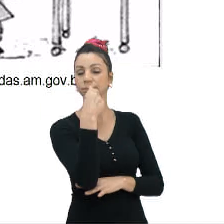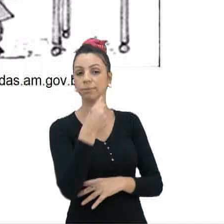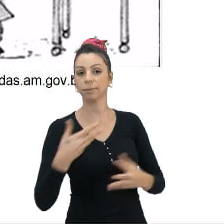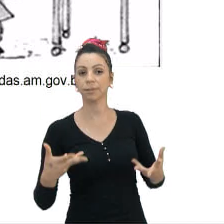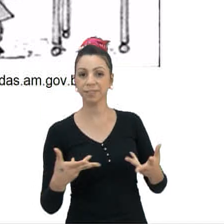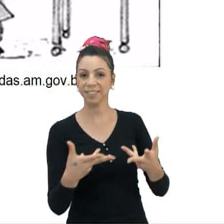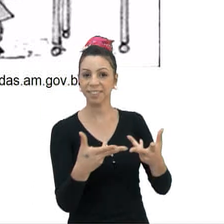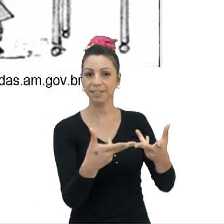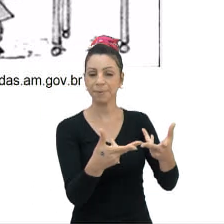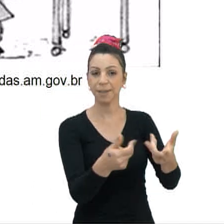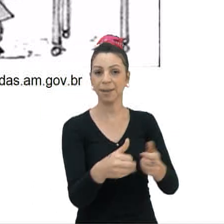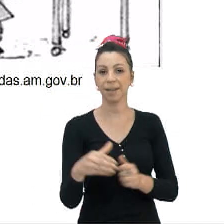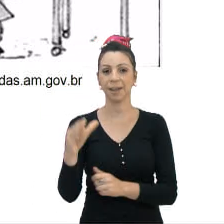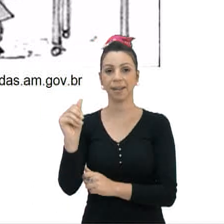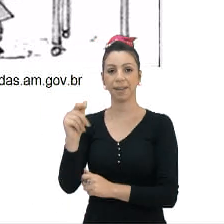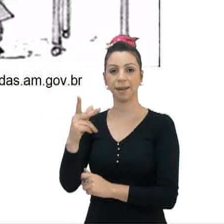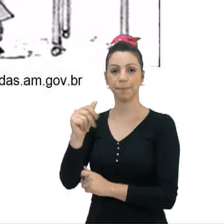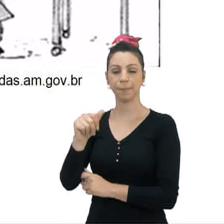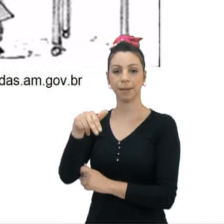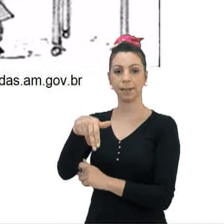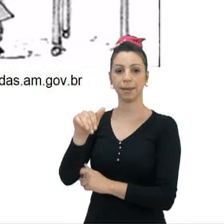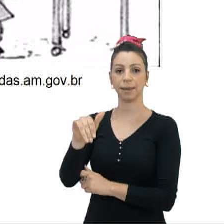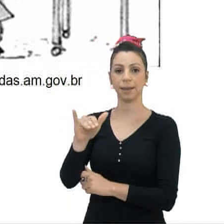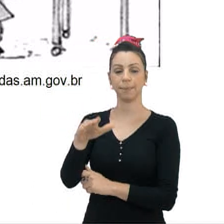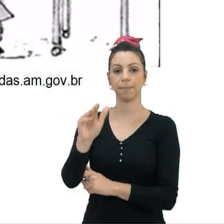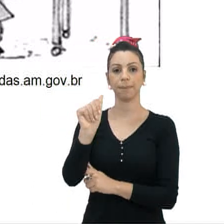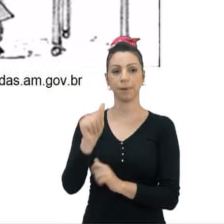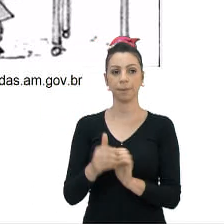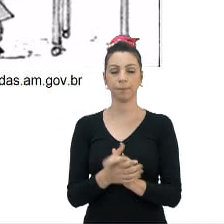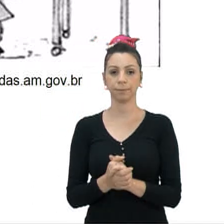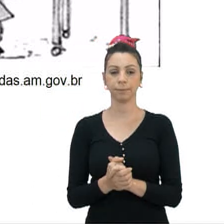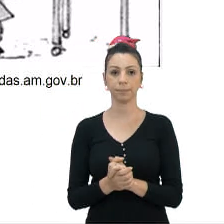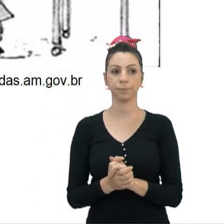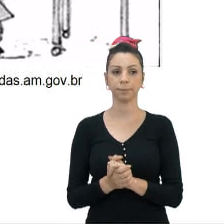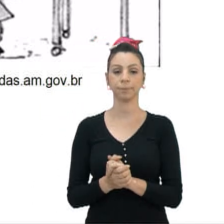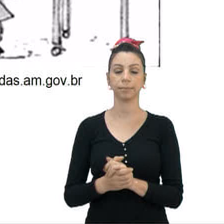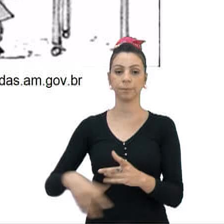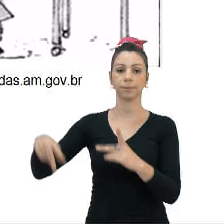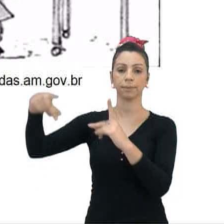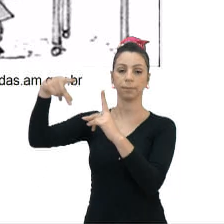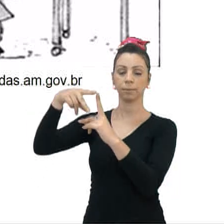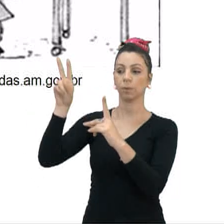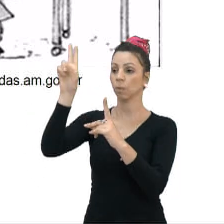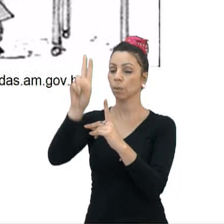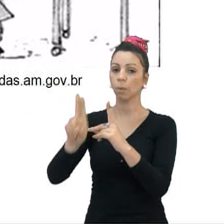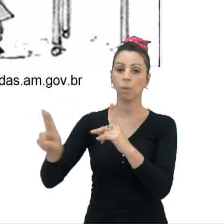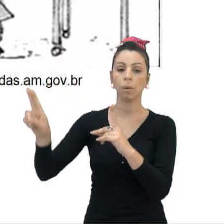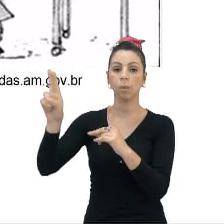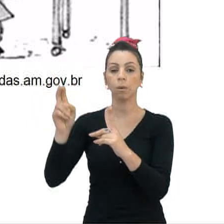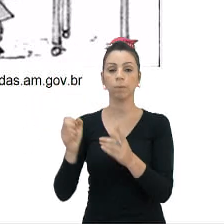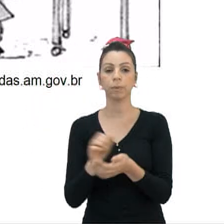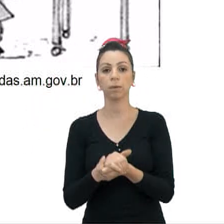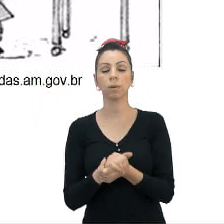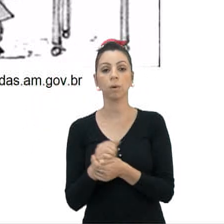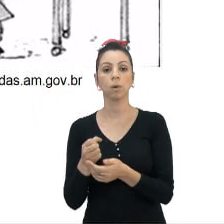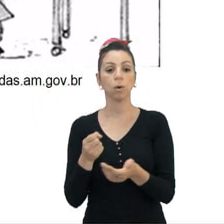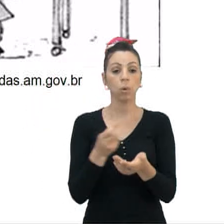E trouxe um quadrinho só, apenas um quadrinho de uma tirinha da Mafalda, que é use, compre,